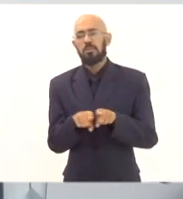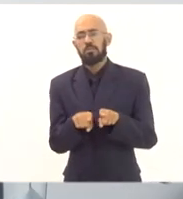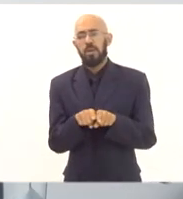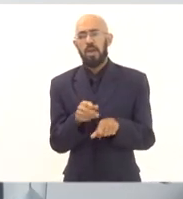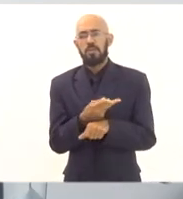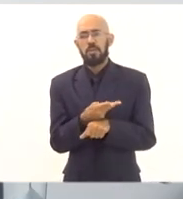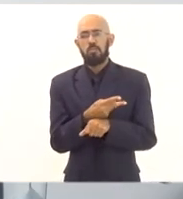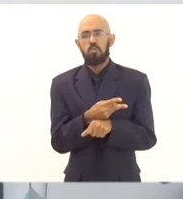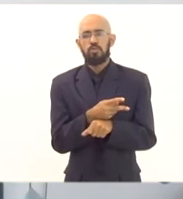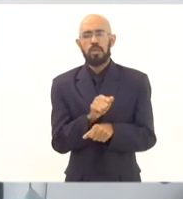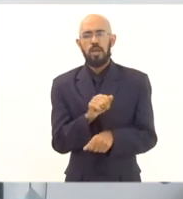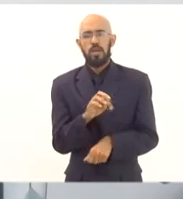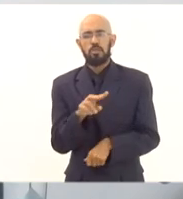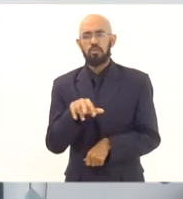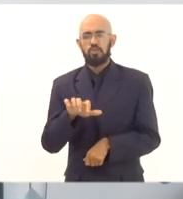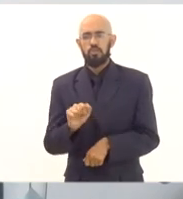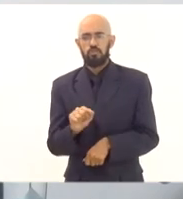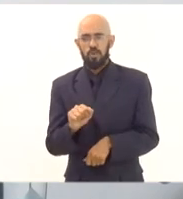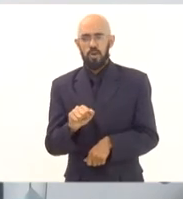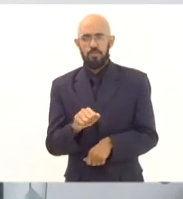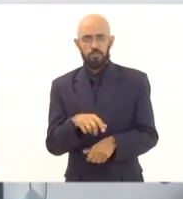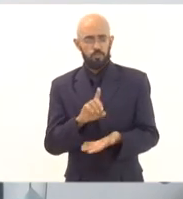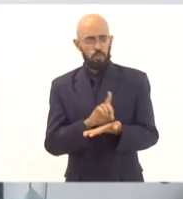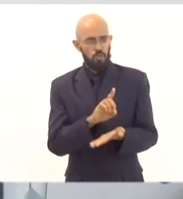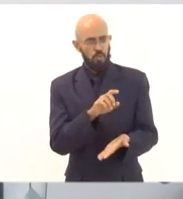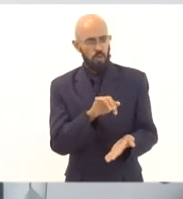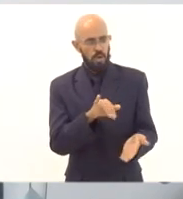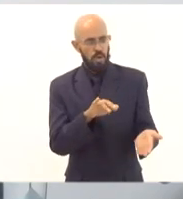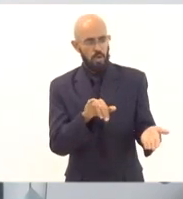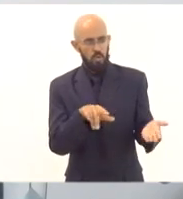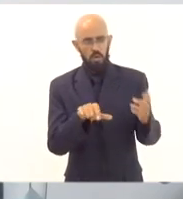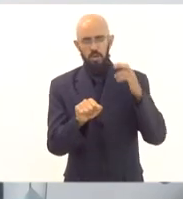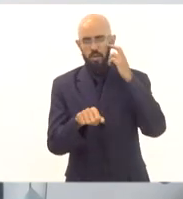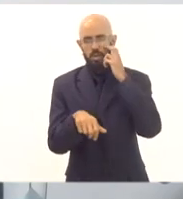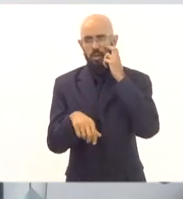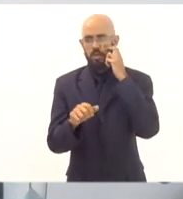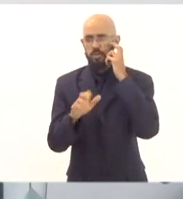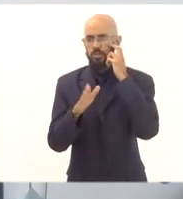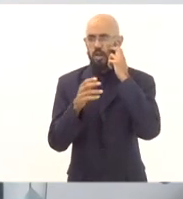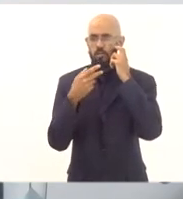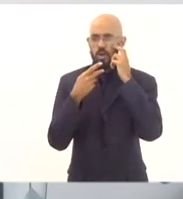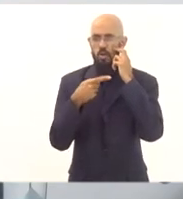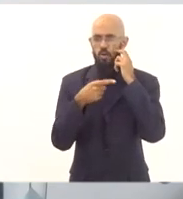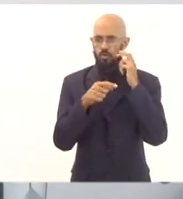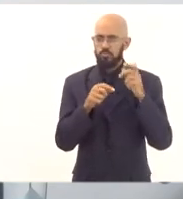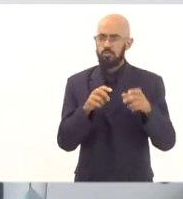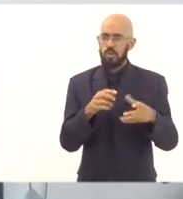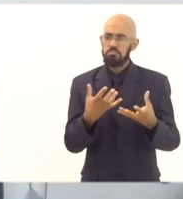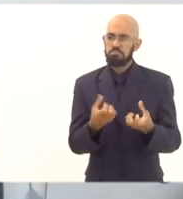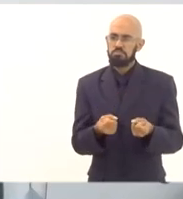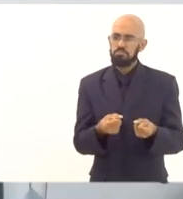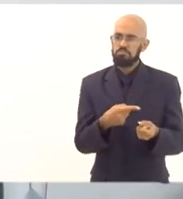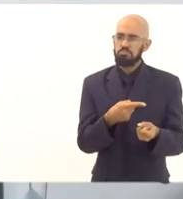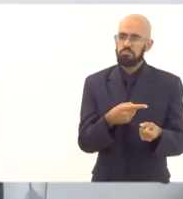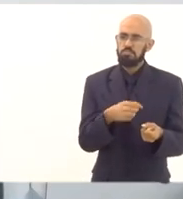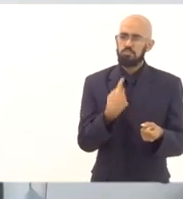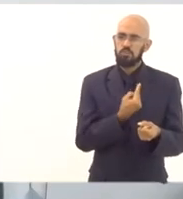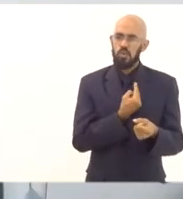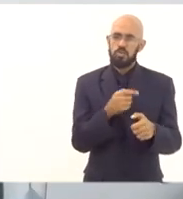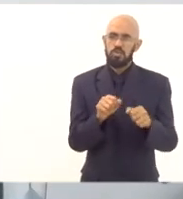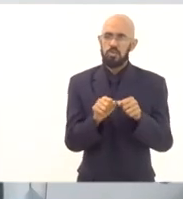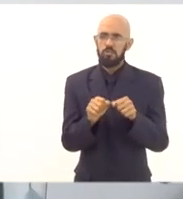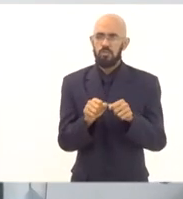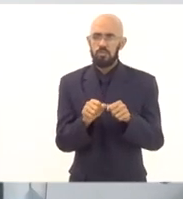aí Caroline Carolina Jacques se colocou à disposição é a gente tem feito busca